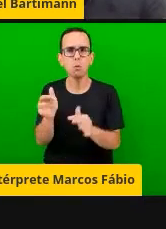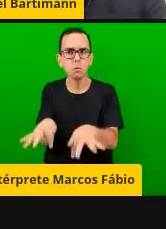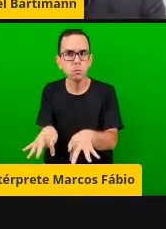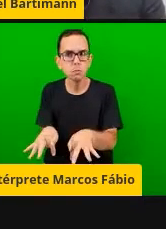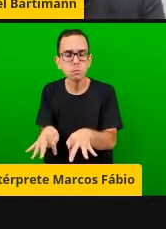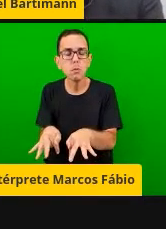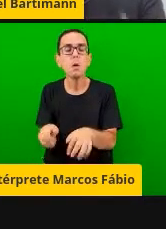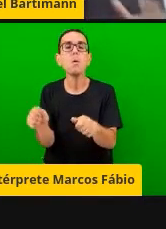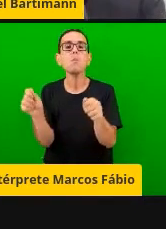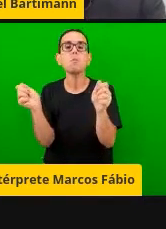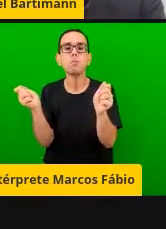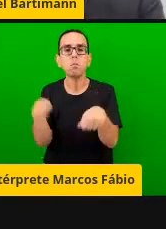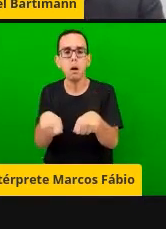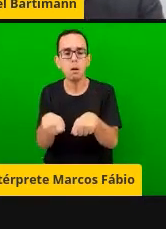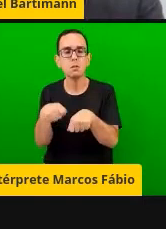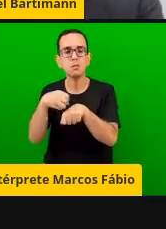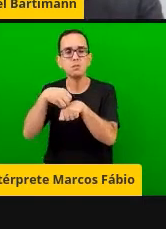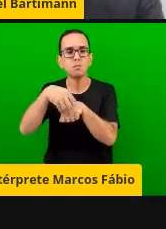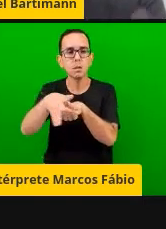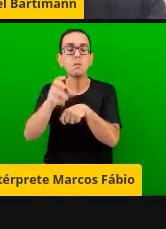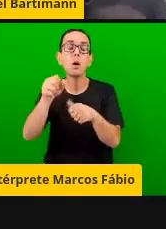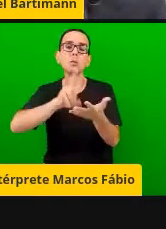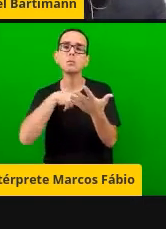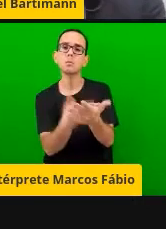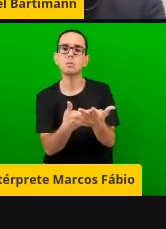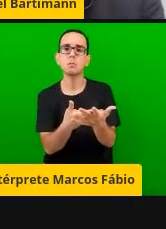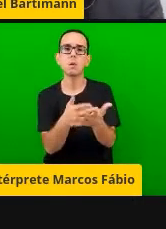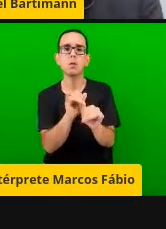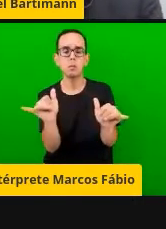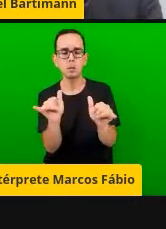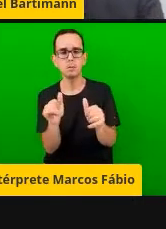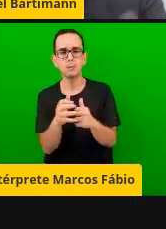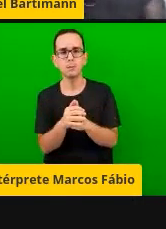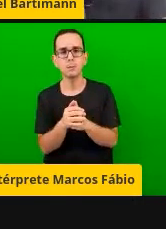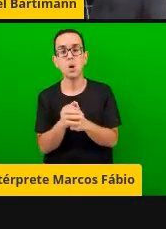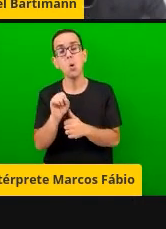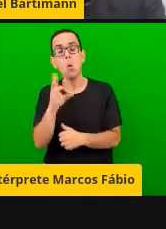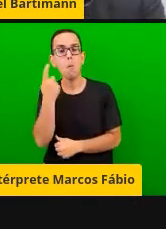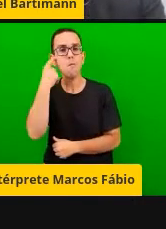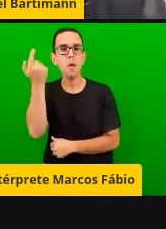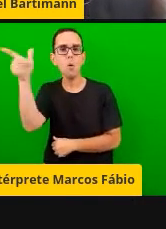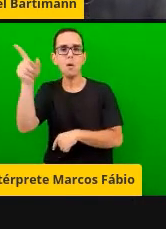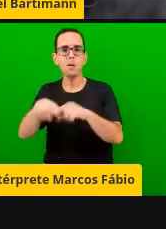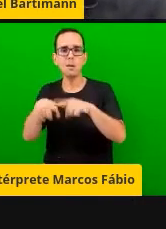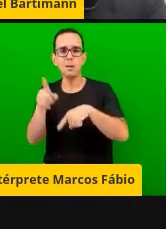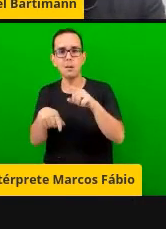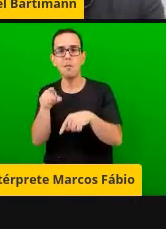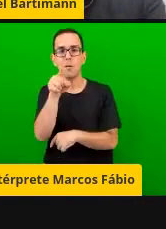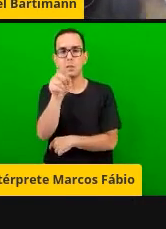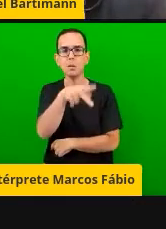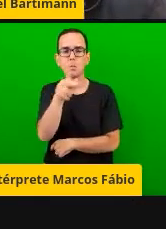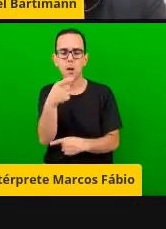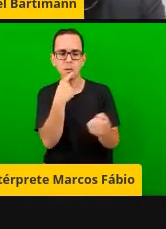na medida em que você interpreta a informação e dialoga com outros elementos, que você, por exemplo, enquanto professor, dialoga com